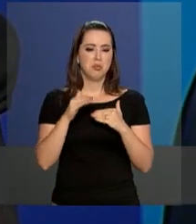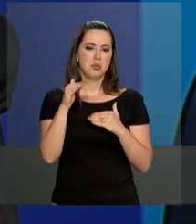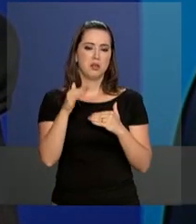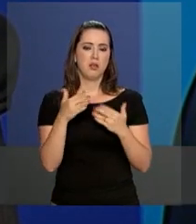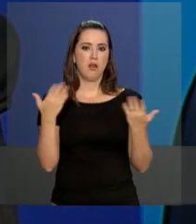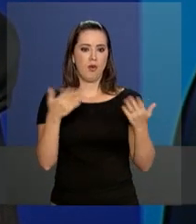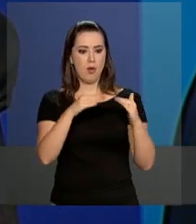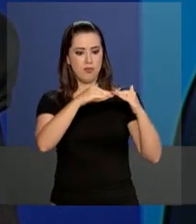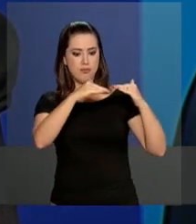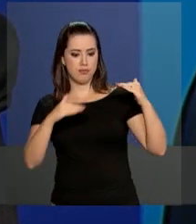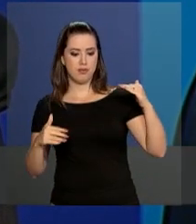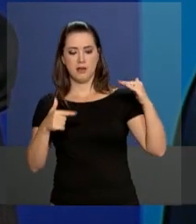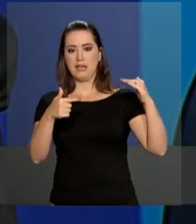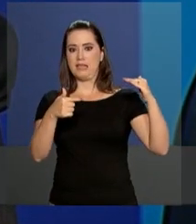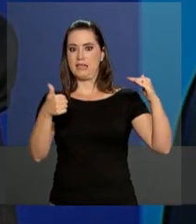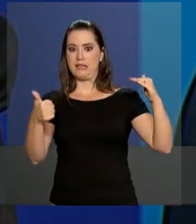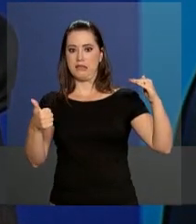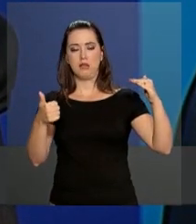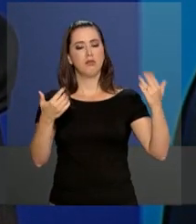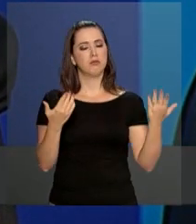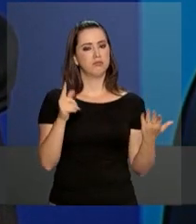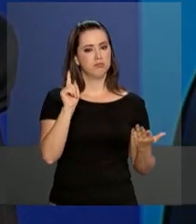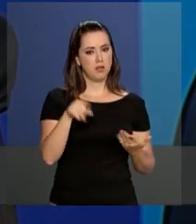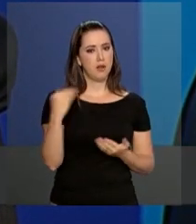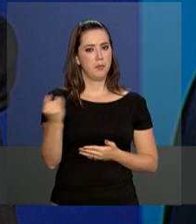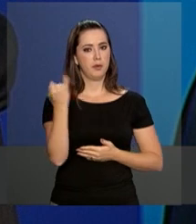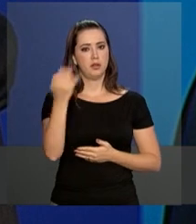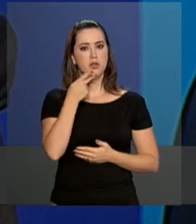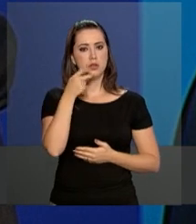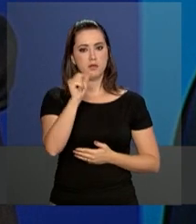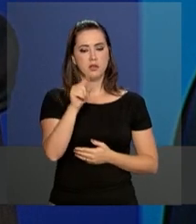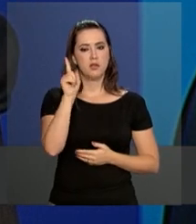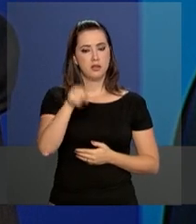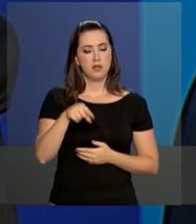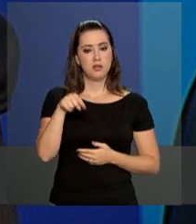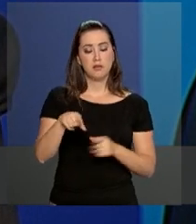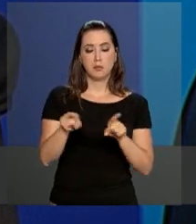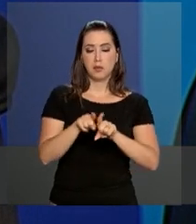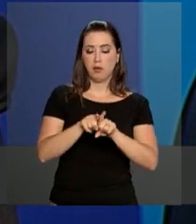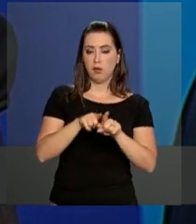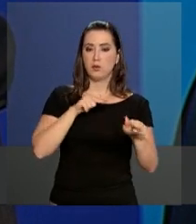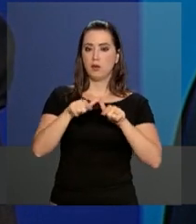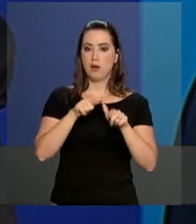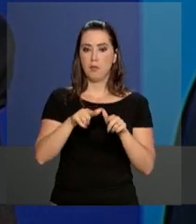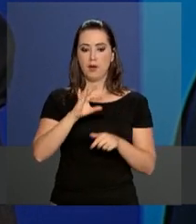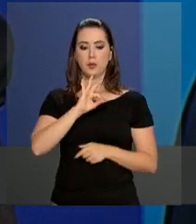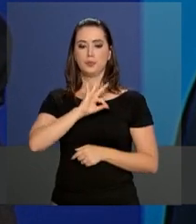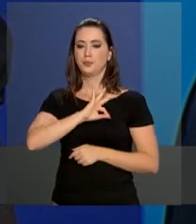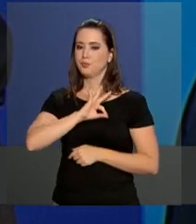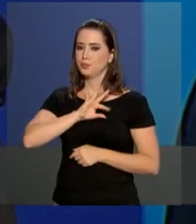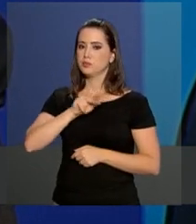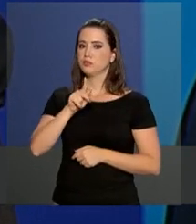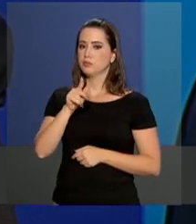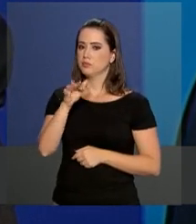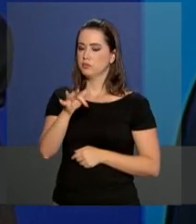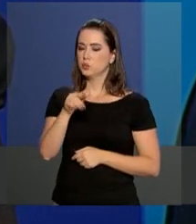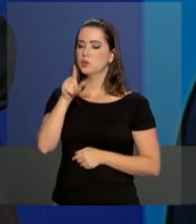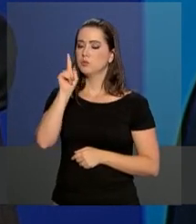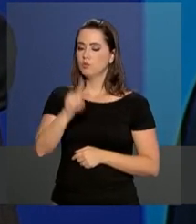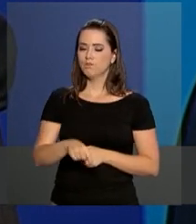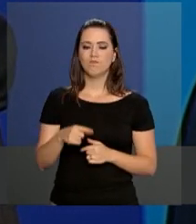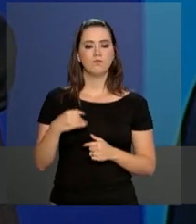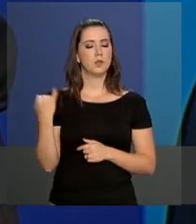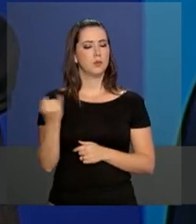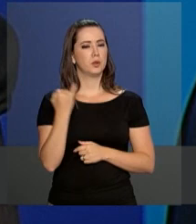71 é importante dizer aqui também da atuação da polícia federal neste caso que foi